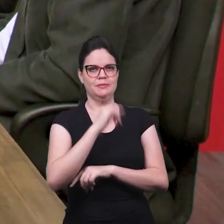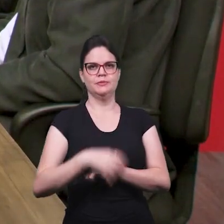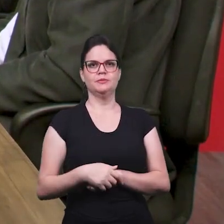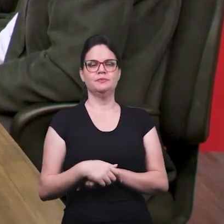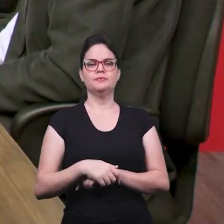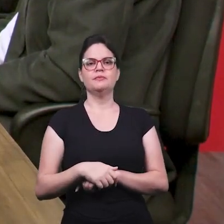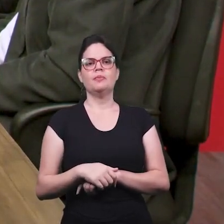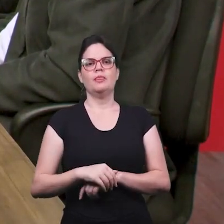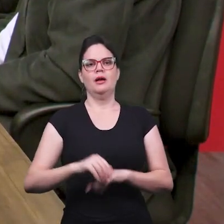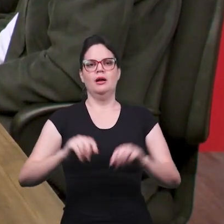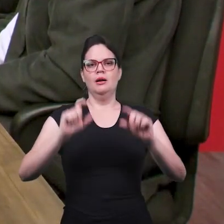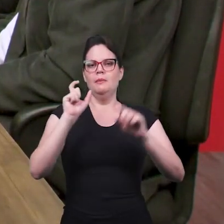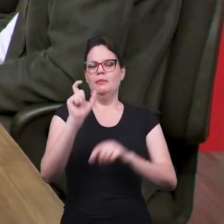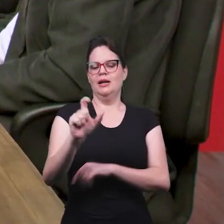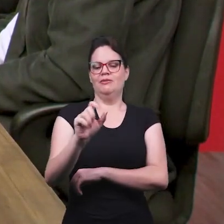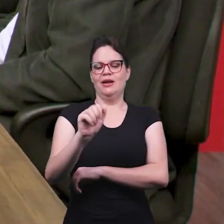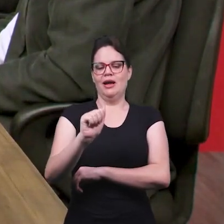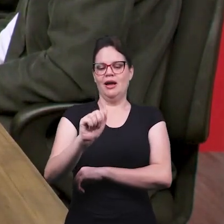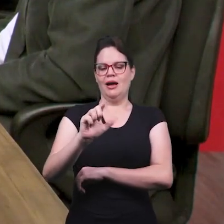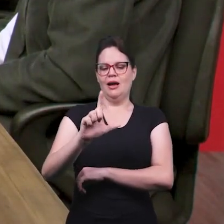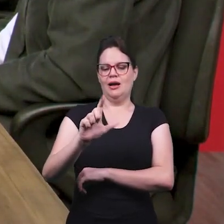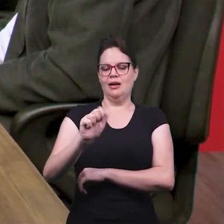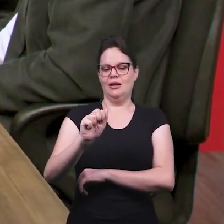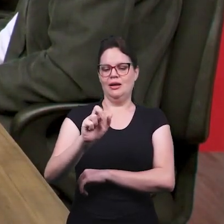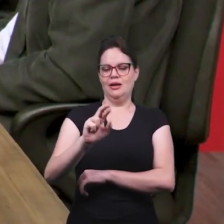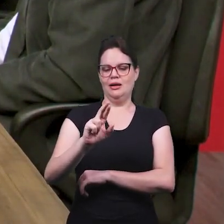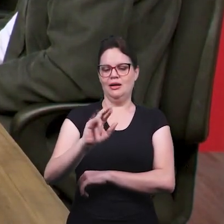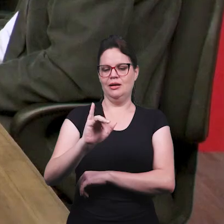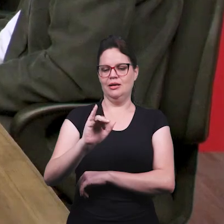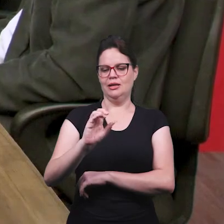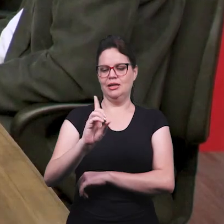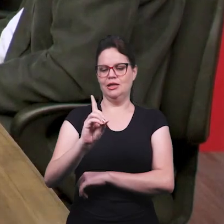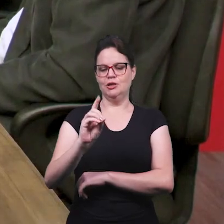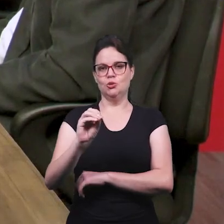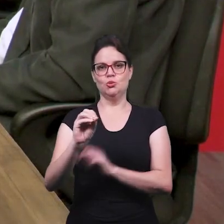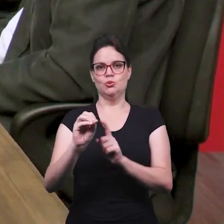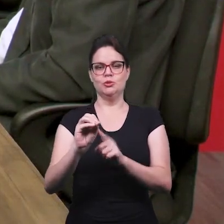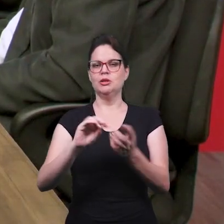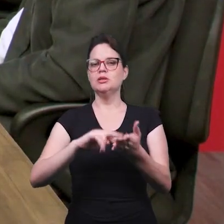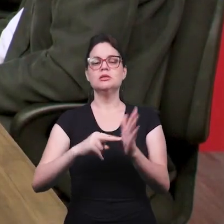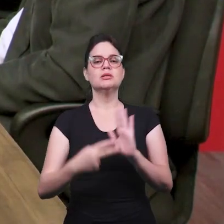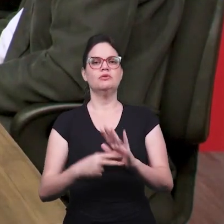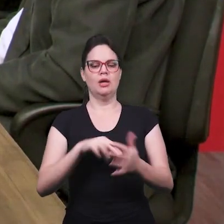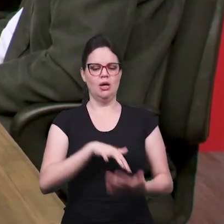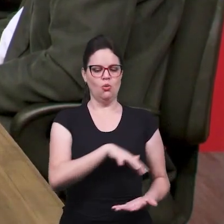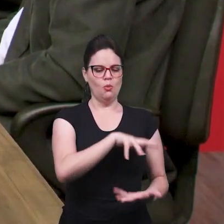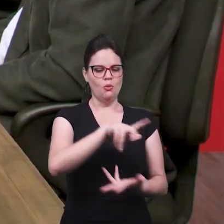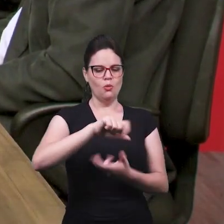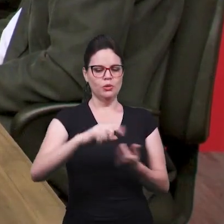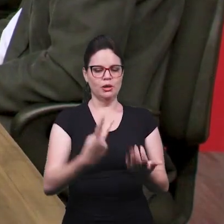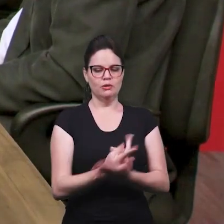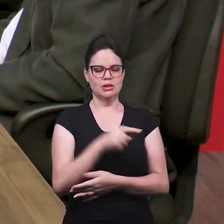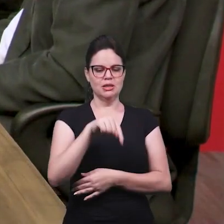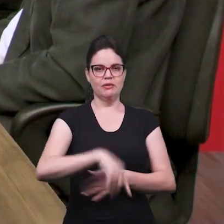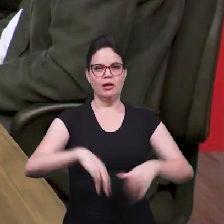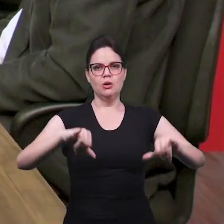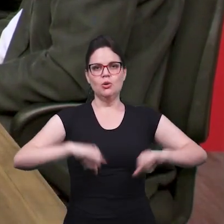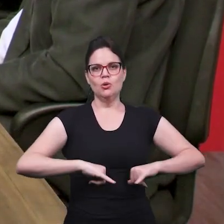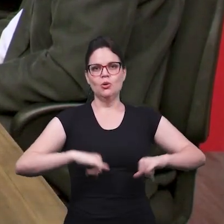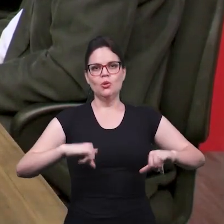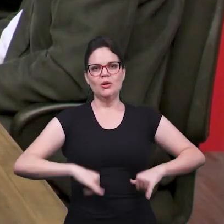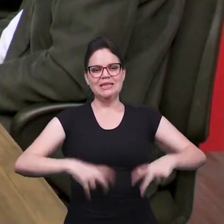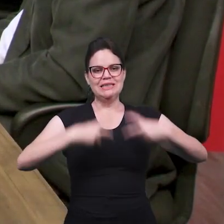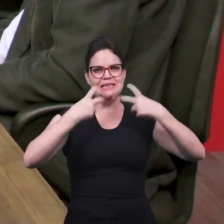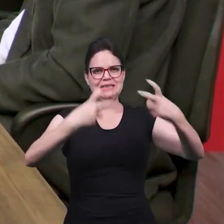descerá do céu com alarido. Então, no arrebatamento da igreja, esse alarido vai representar aquilo que vai acontecer com o mundo. Então,